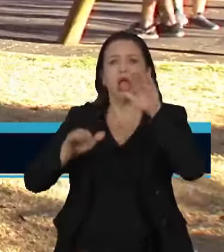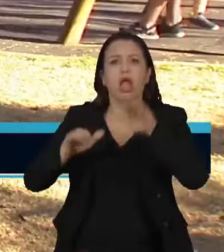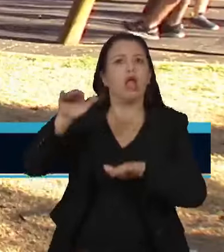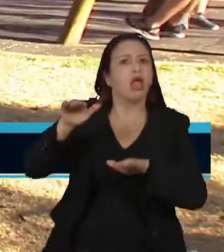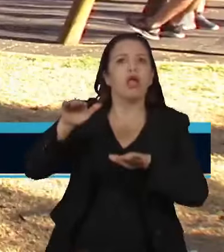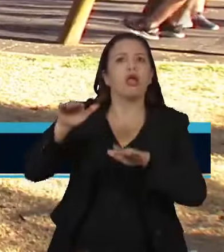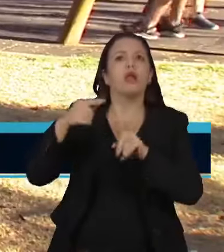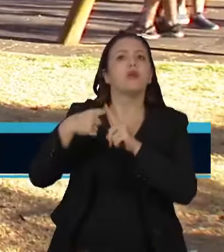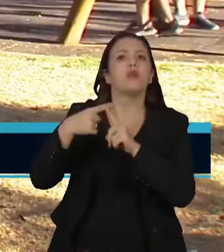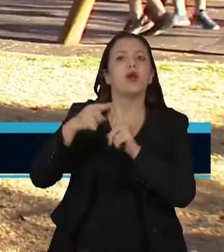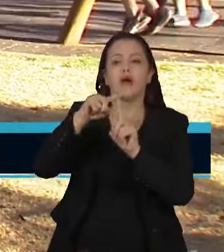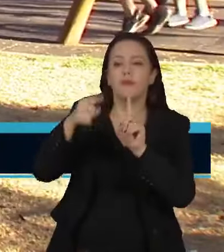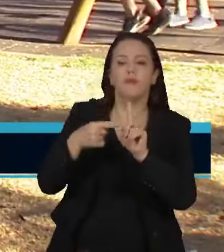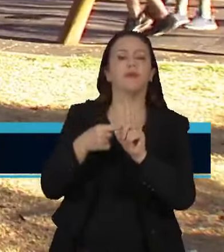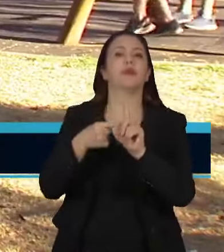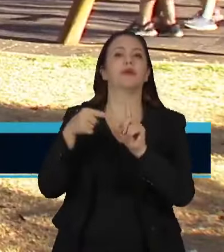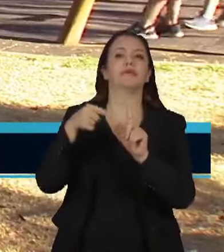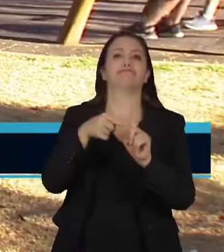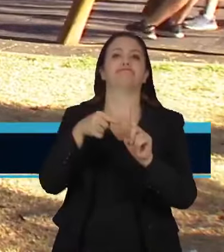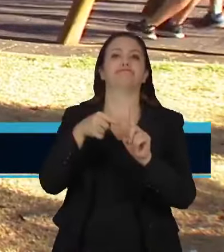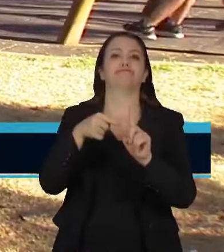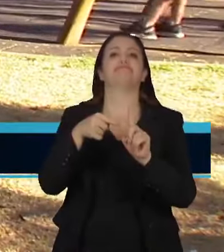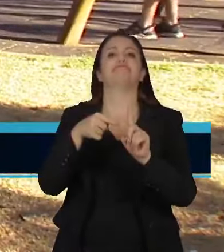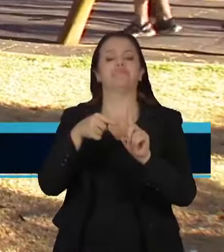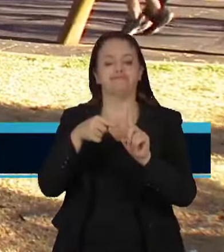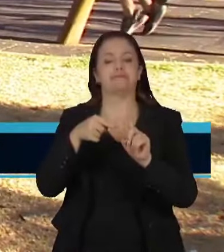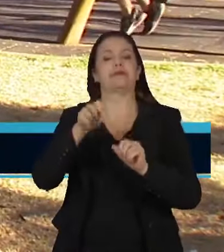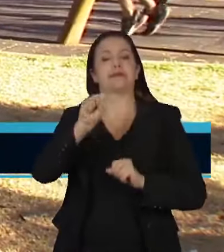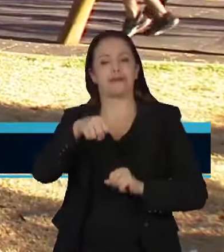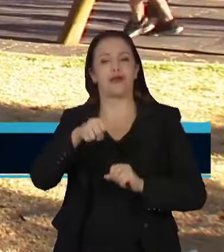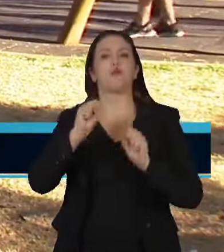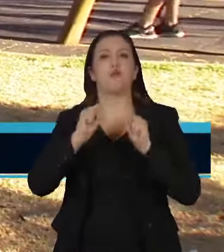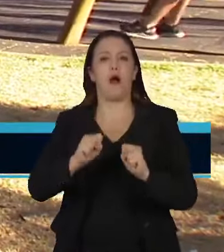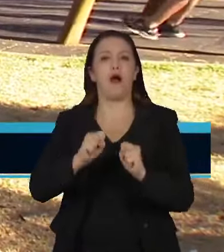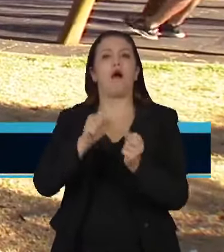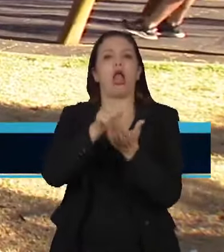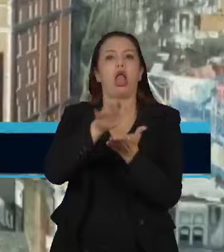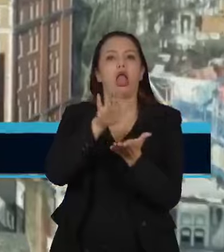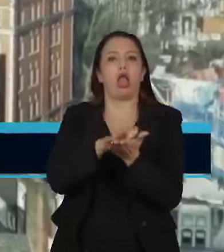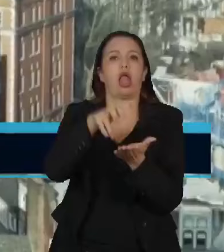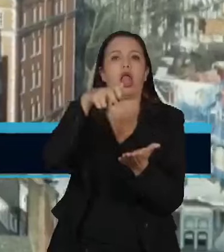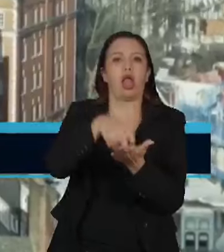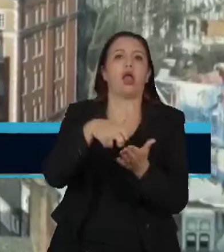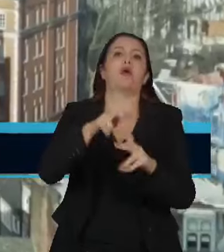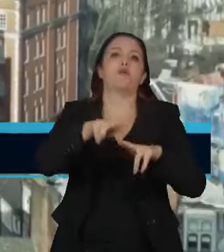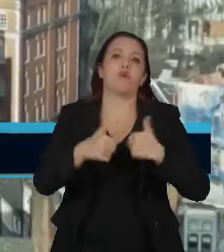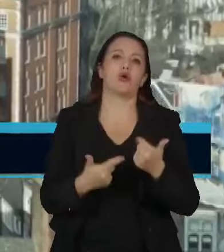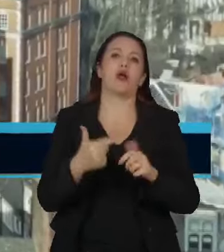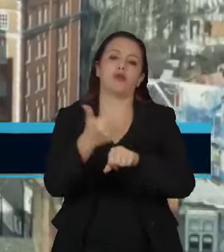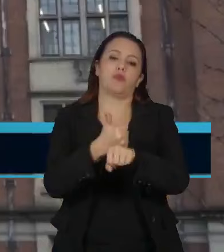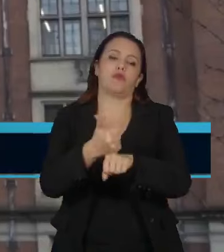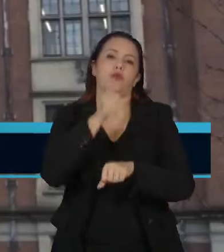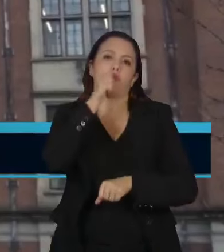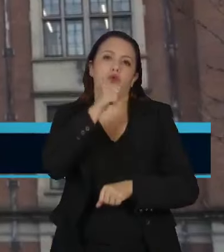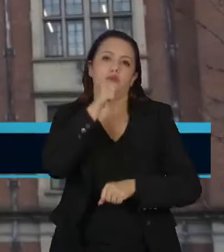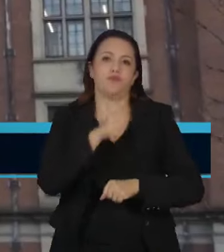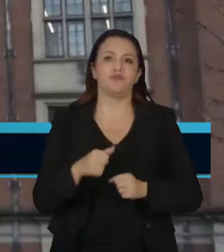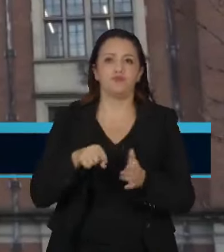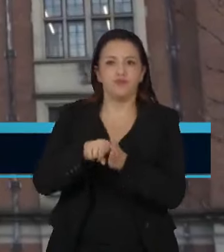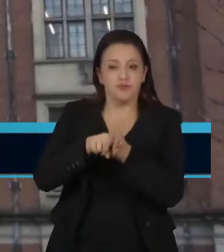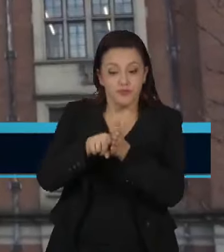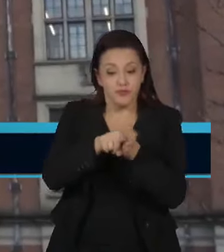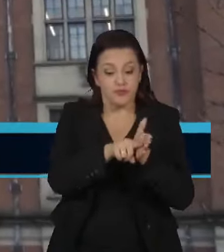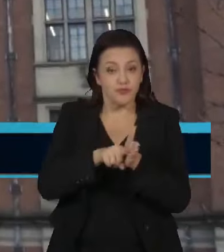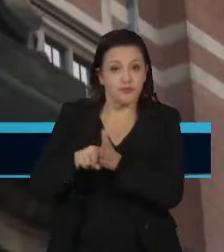a maternidade que sim pode ser uma punição para a carreira da mulher outro estudo da escola de economia e